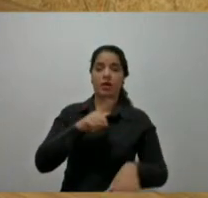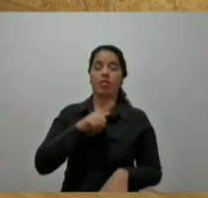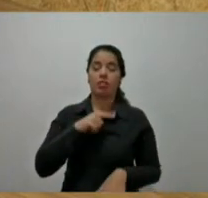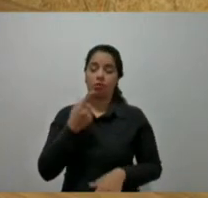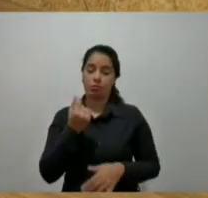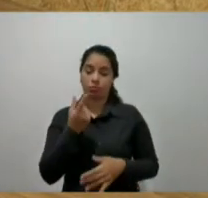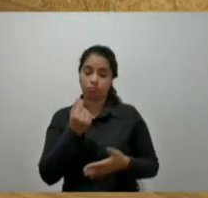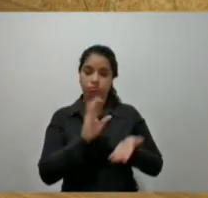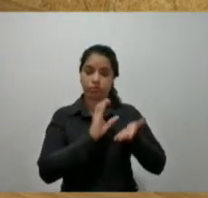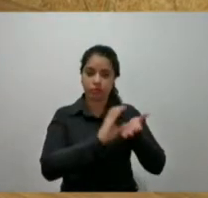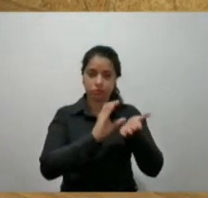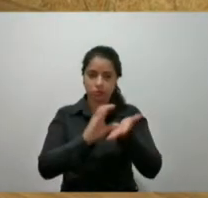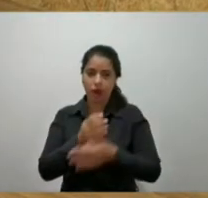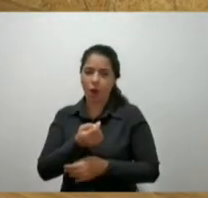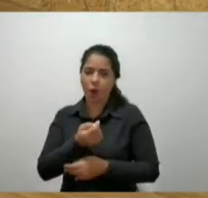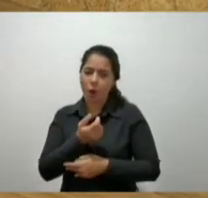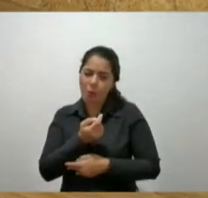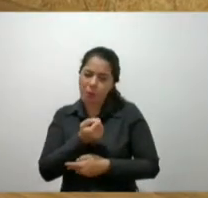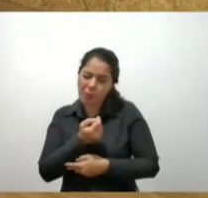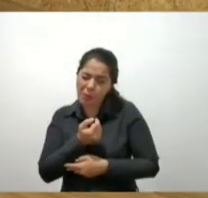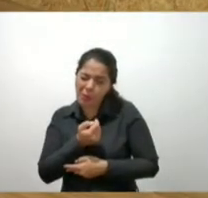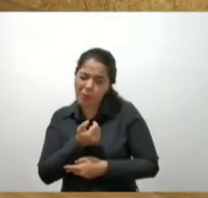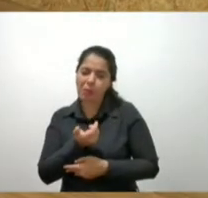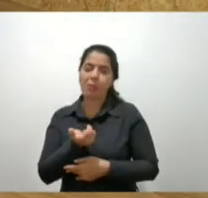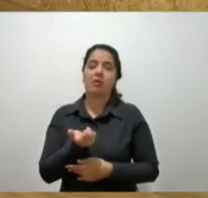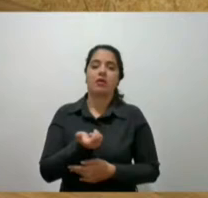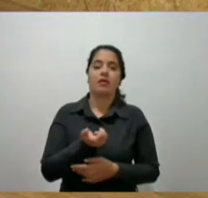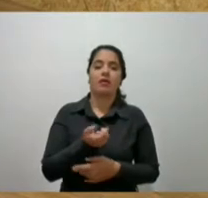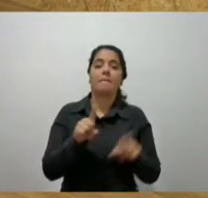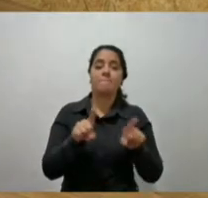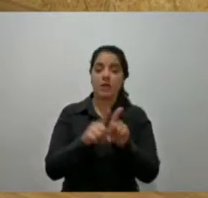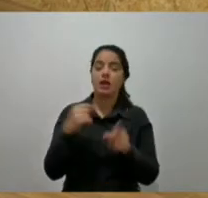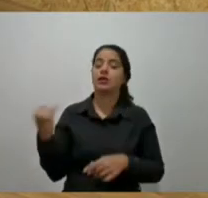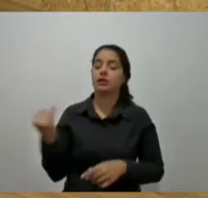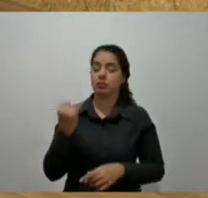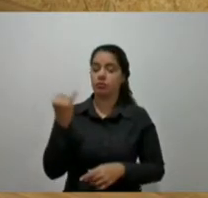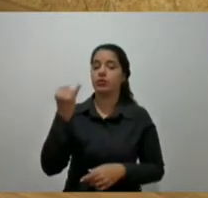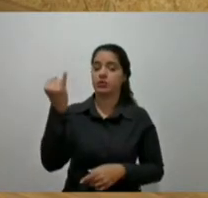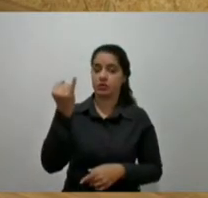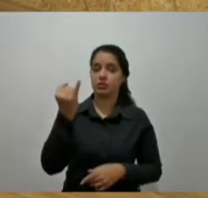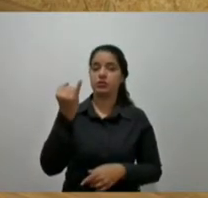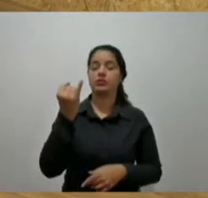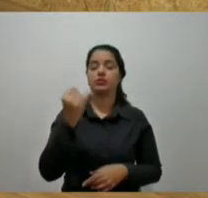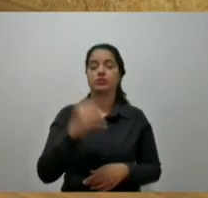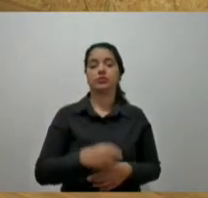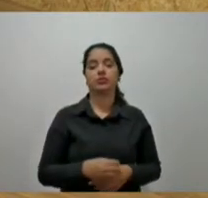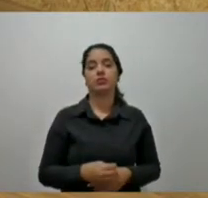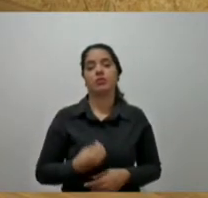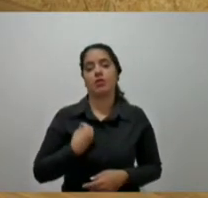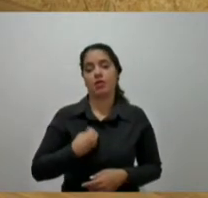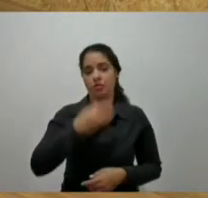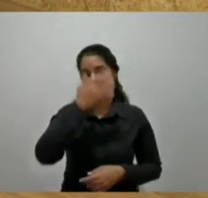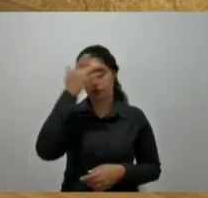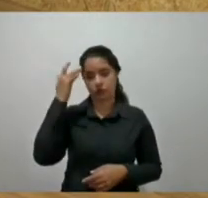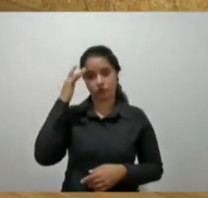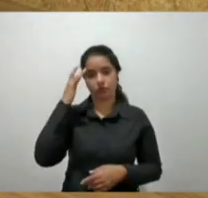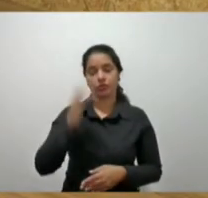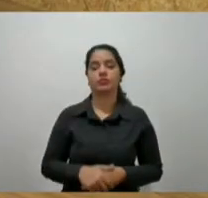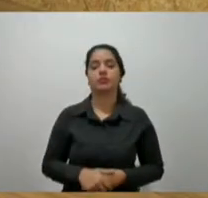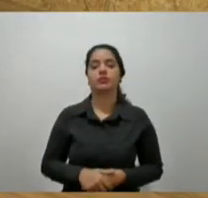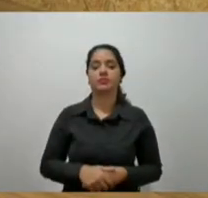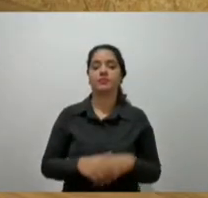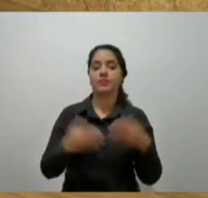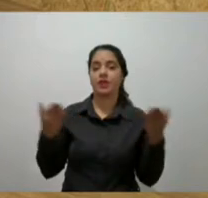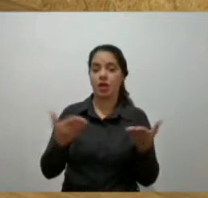mal desenhado, mas foi algo muito importante para a sobrevivência das pessoas. E agora tem uma discussão muito grande sobre o